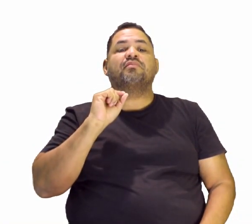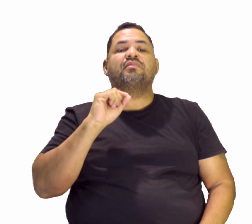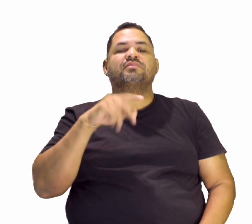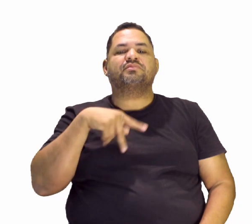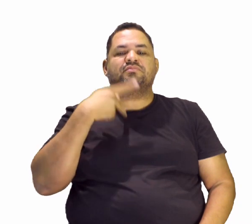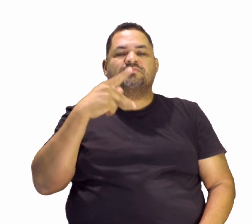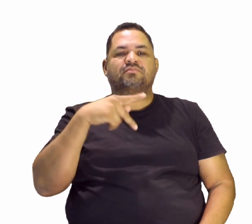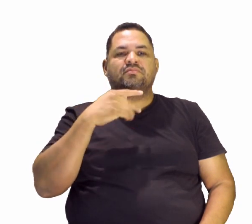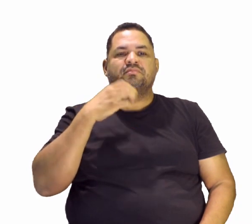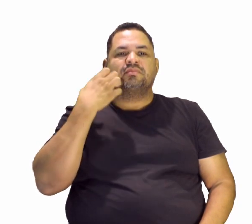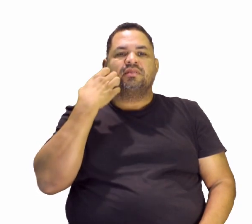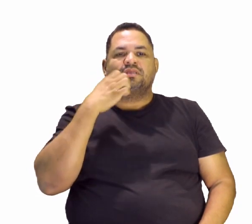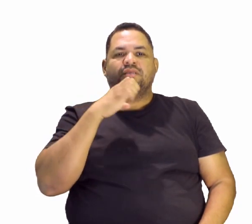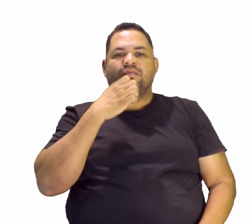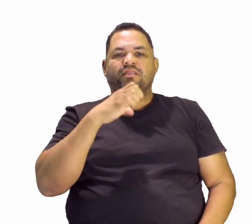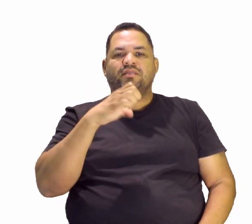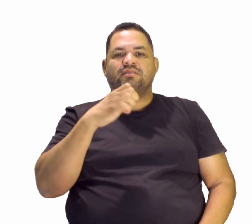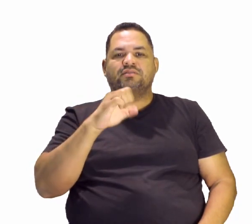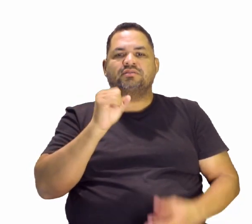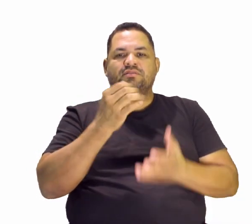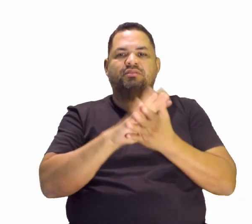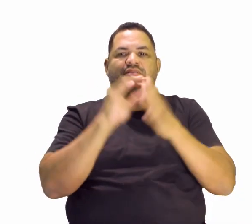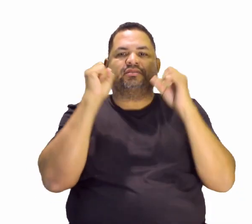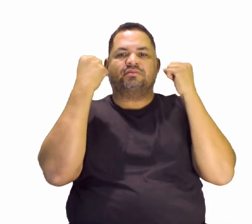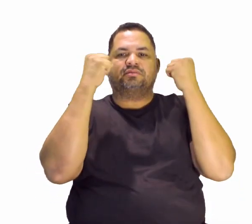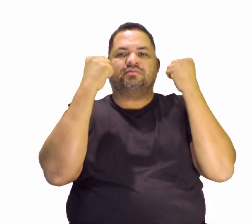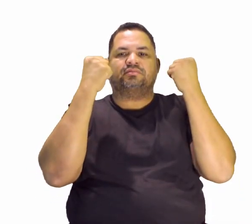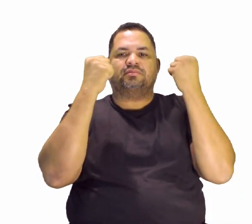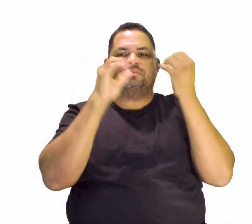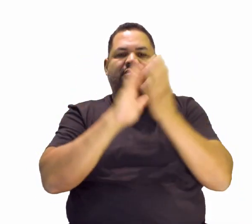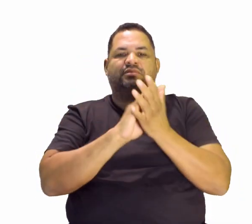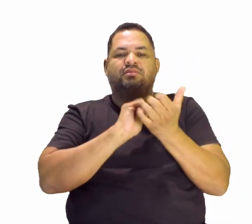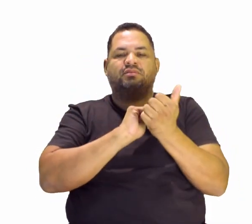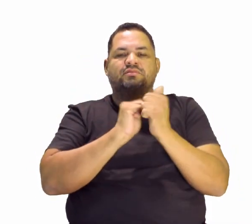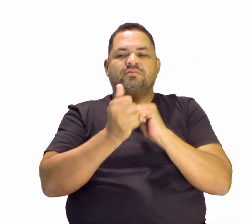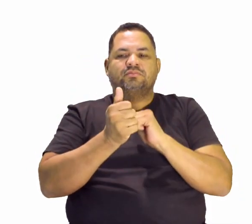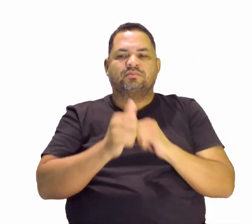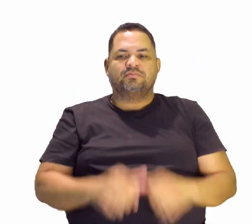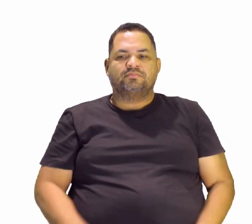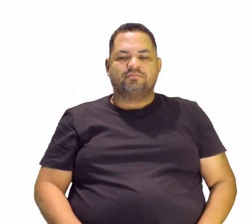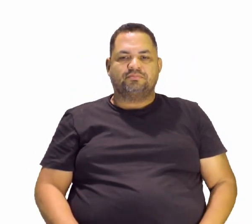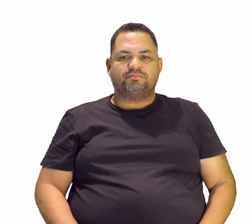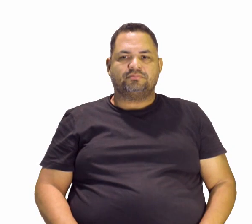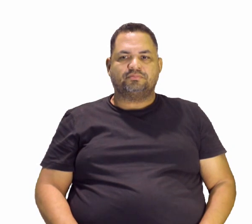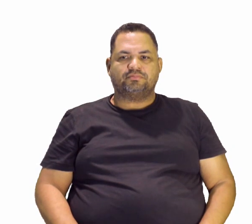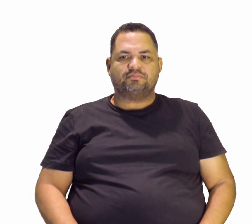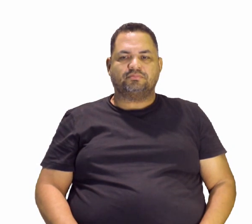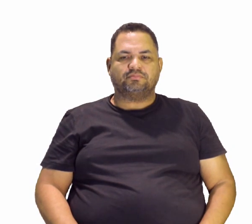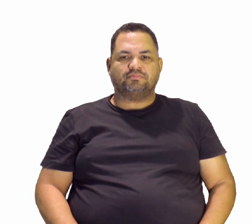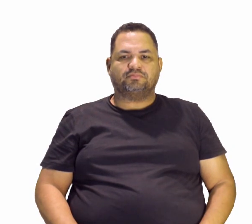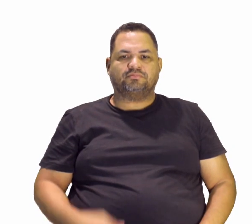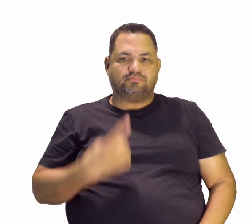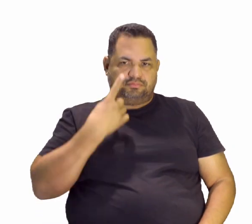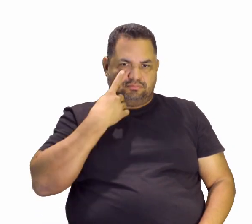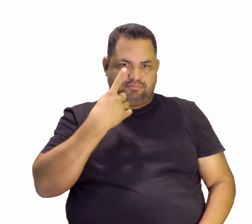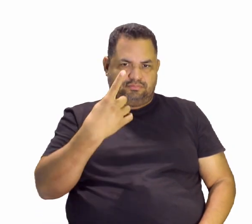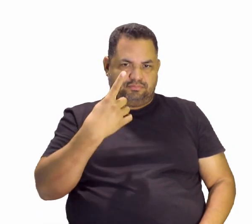aí sobre a energia para a atividade física e o esporte. Olha